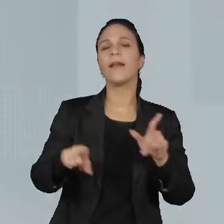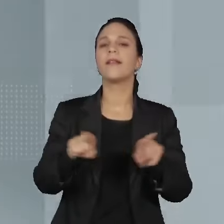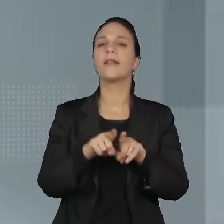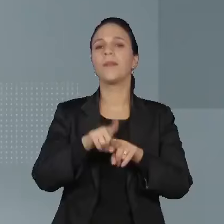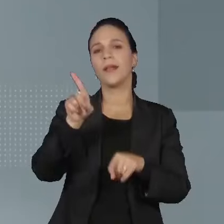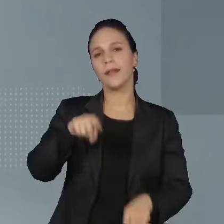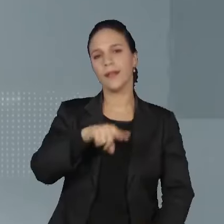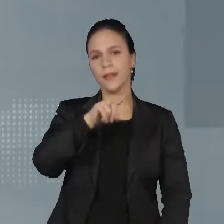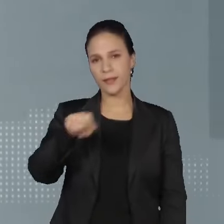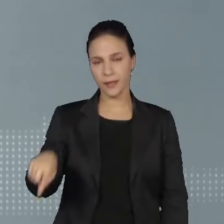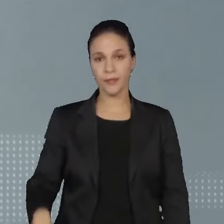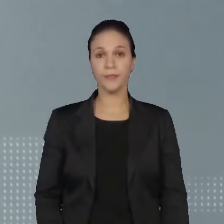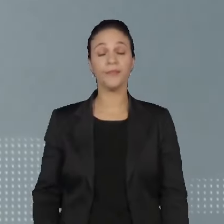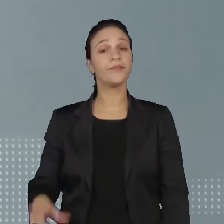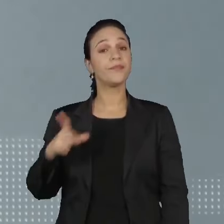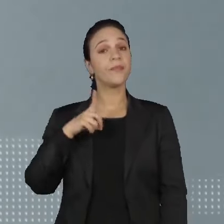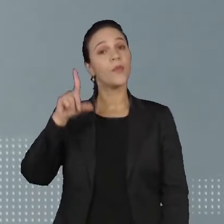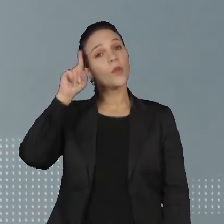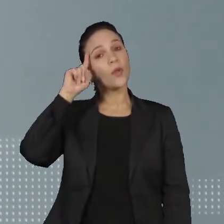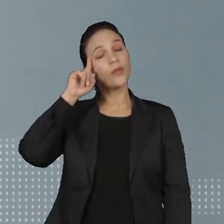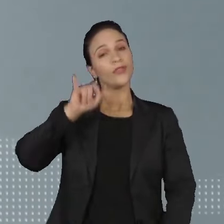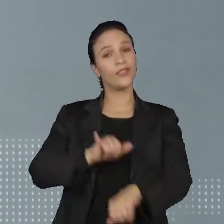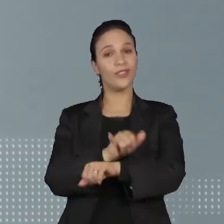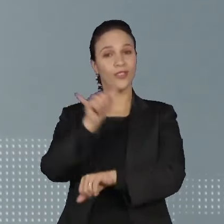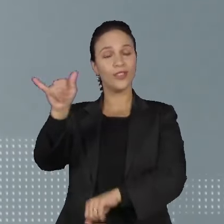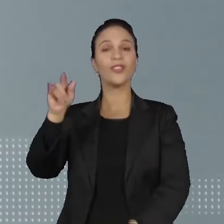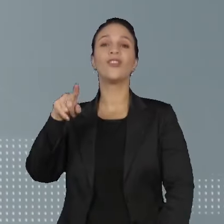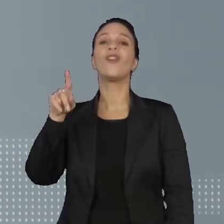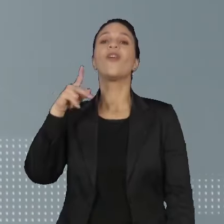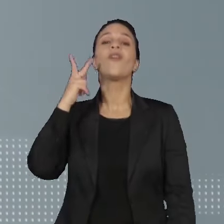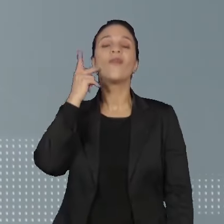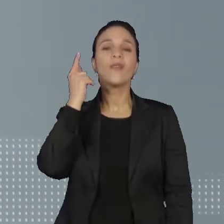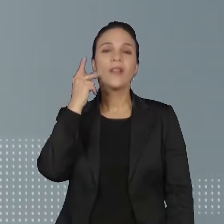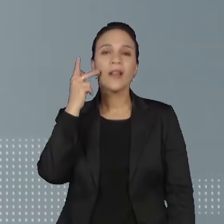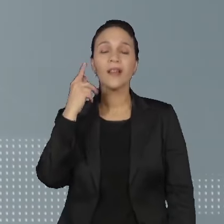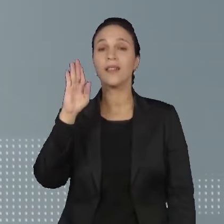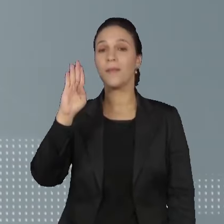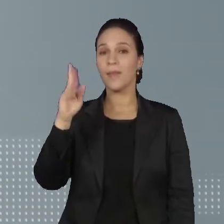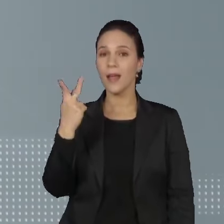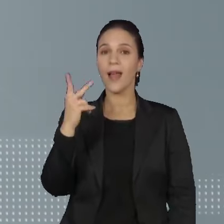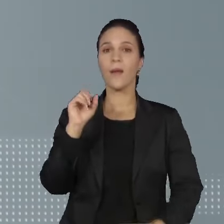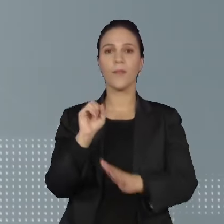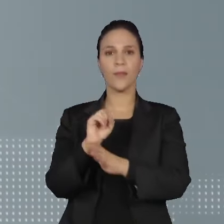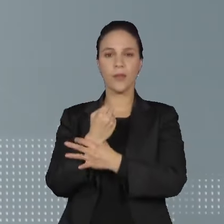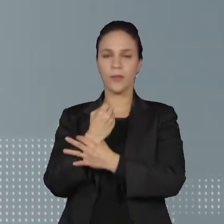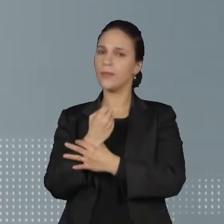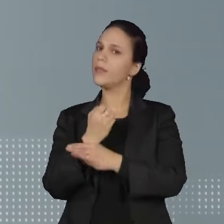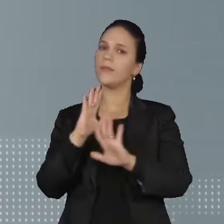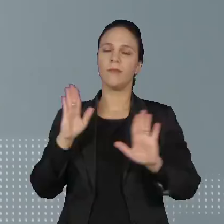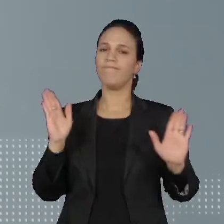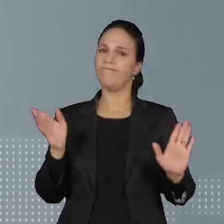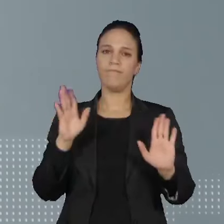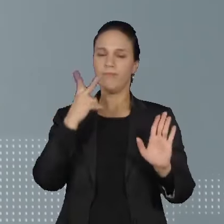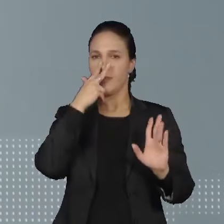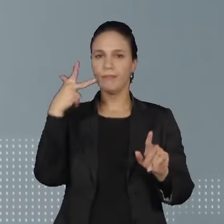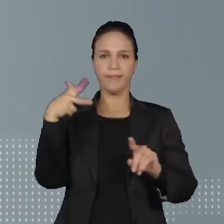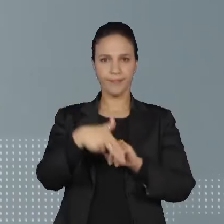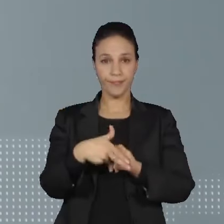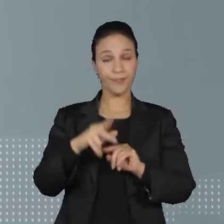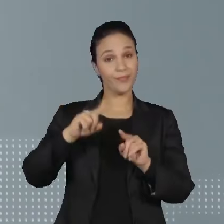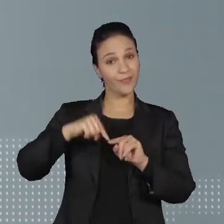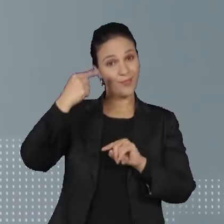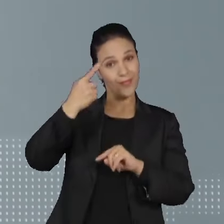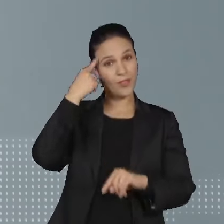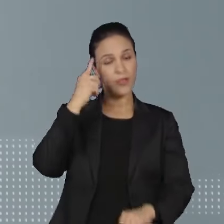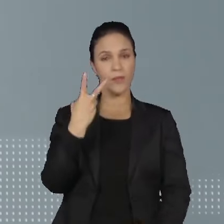a saídas deáreas para Fortaleza Belo Horizonte e Porto Seguro já foram interrompidas a a partir do próximo